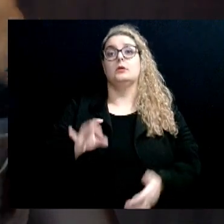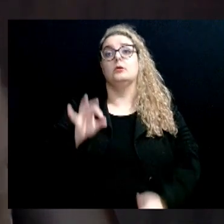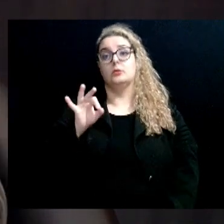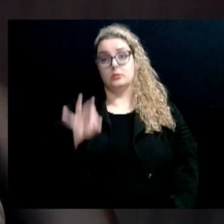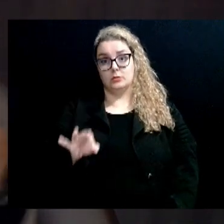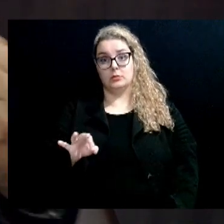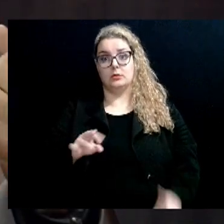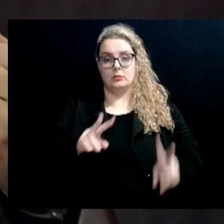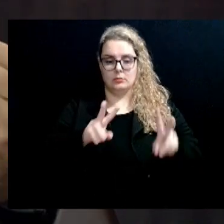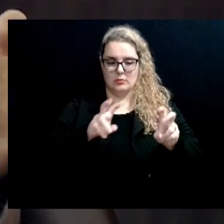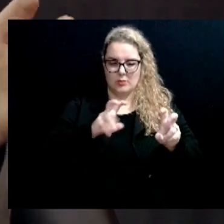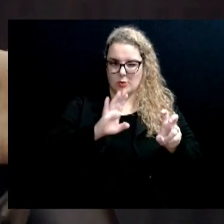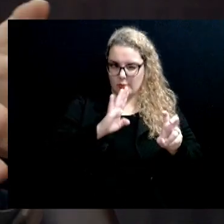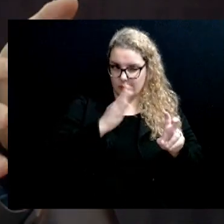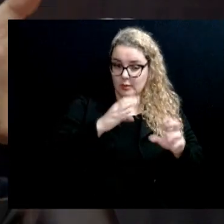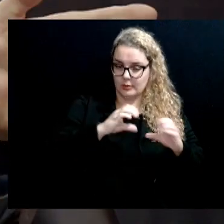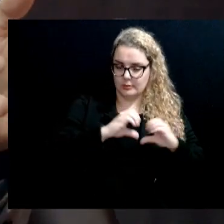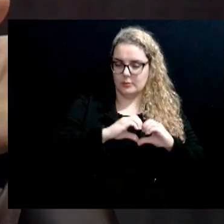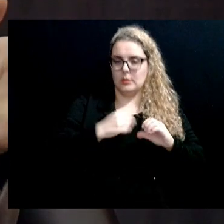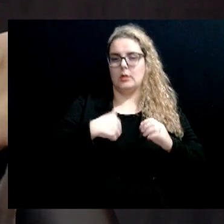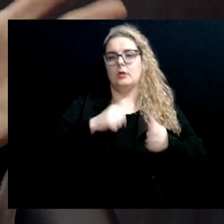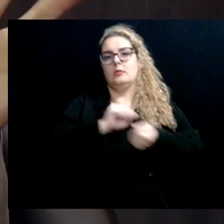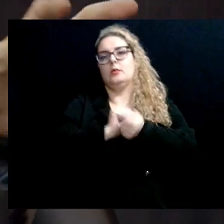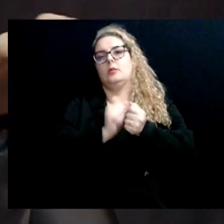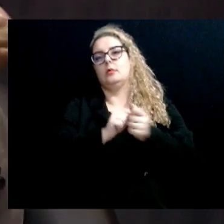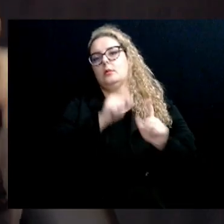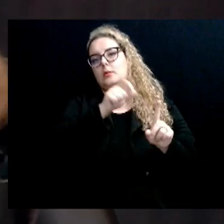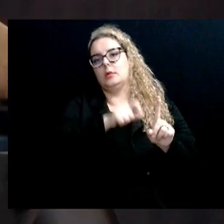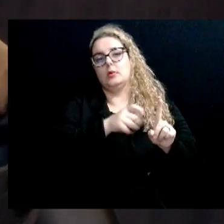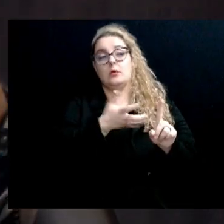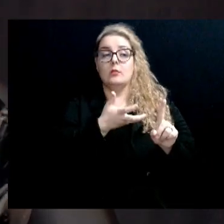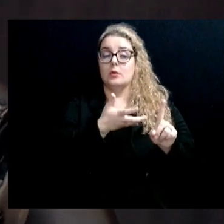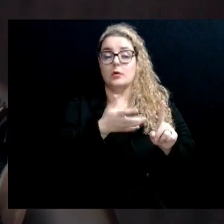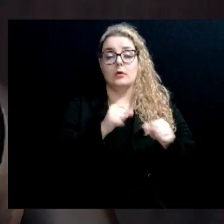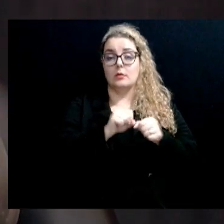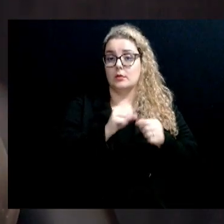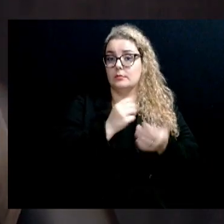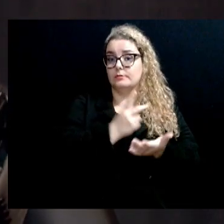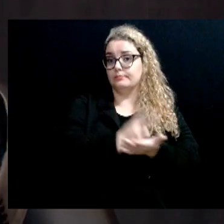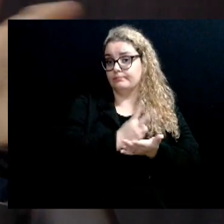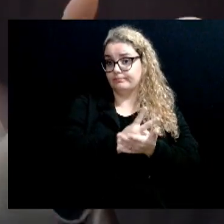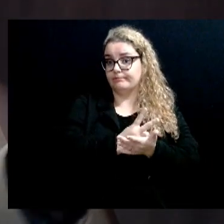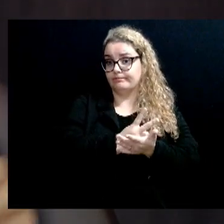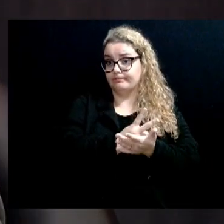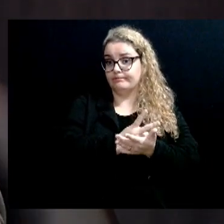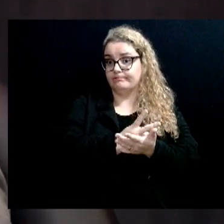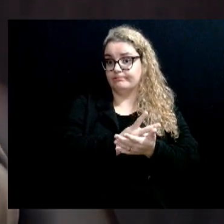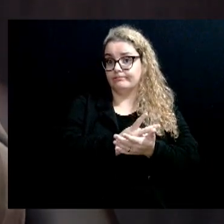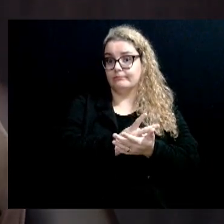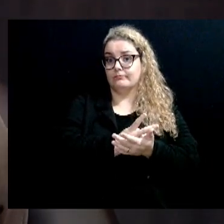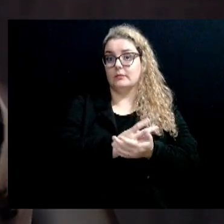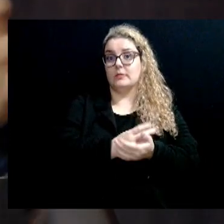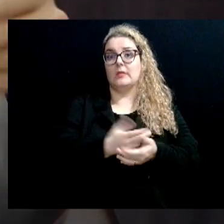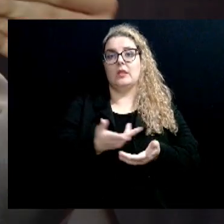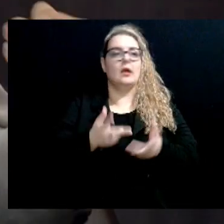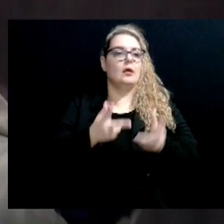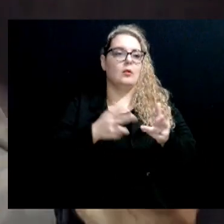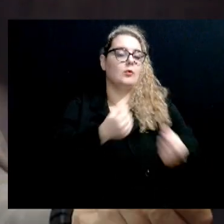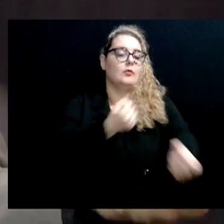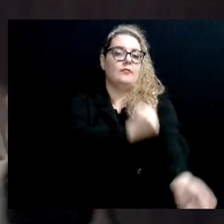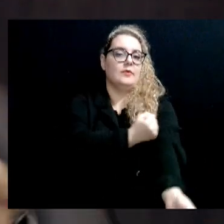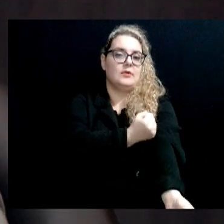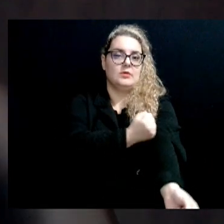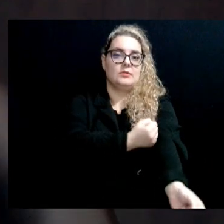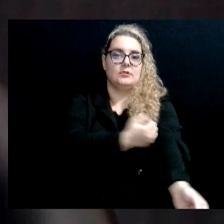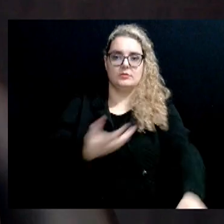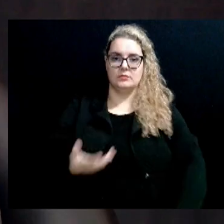Por amor eu me moldo aquele parceiro, então eu vou fazer o que ele deseja. Aí sim, essa autoanulação ela vai se reforçando, porque é um comportamento, é que nem vício, é um comportamento intermitente. Você é recompensado